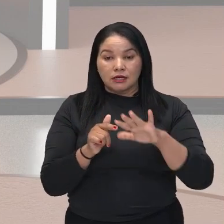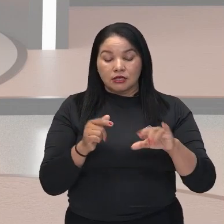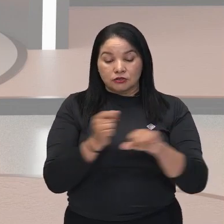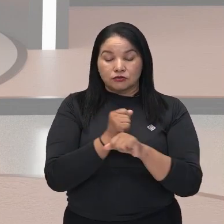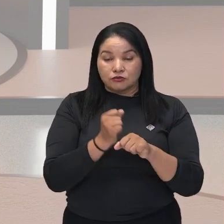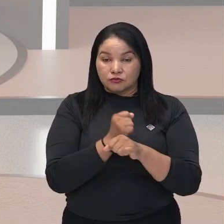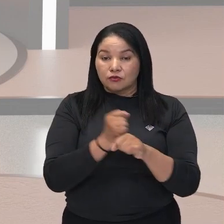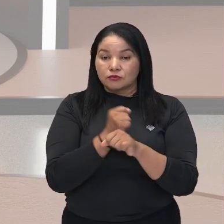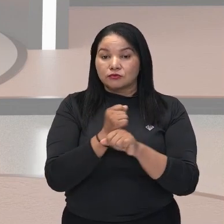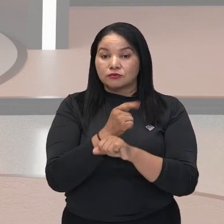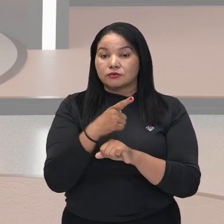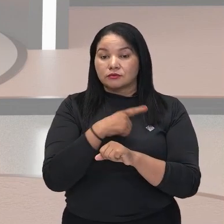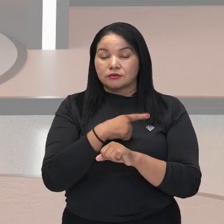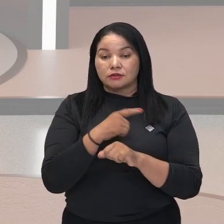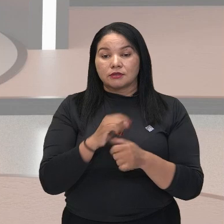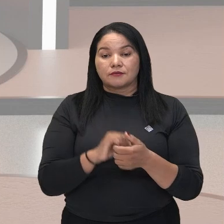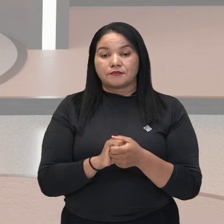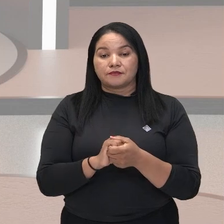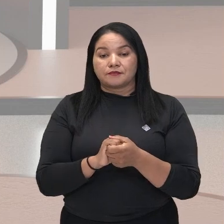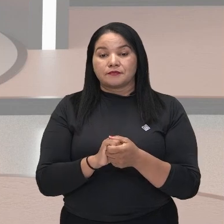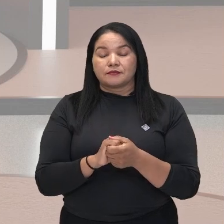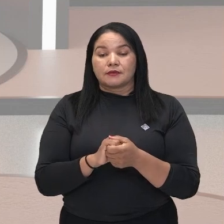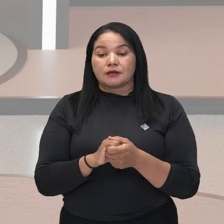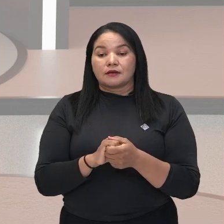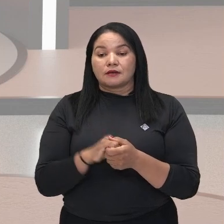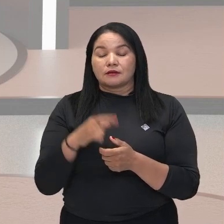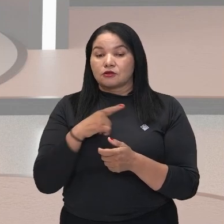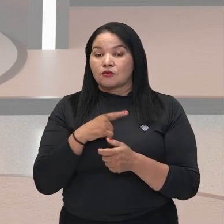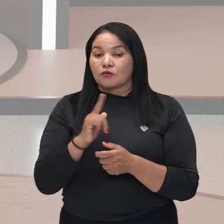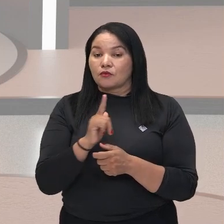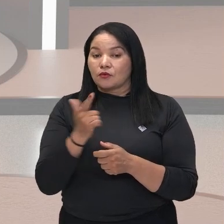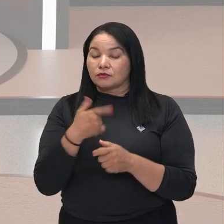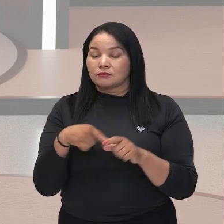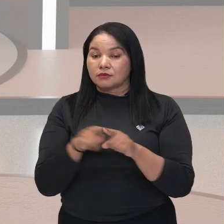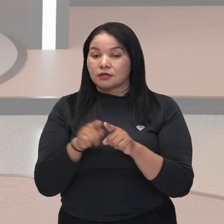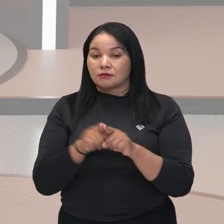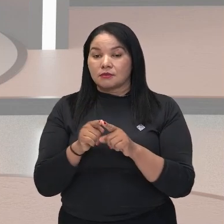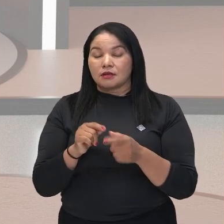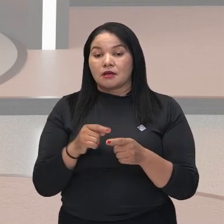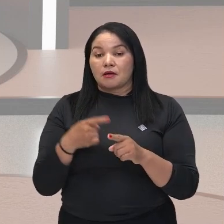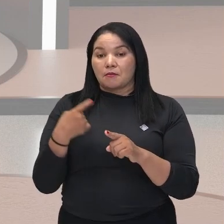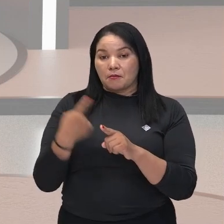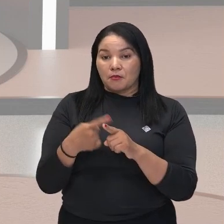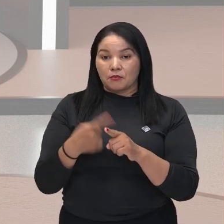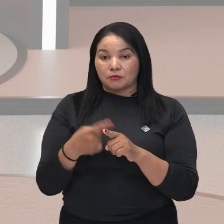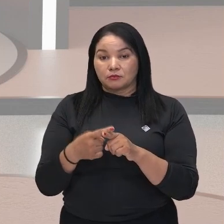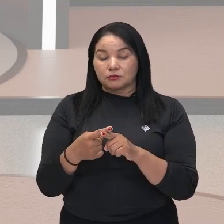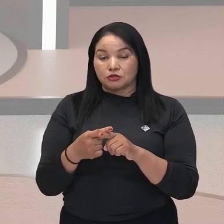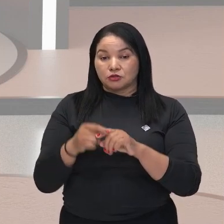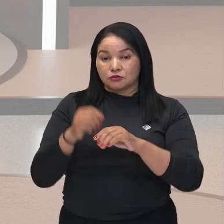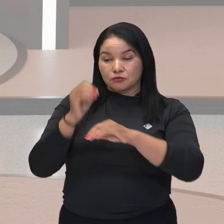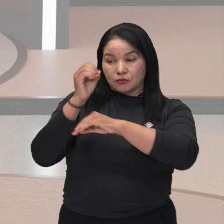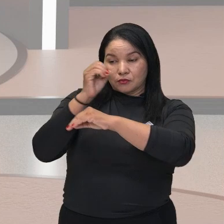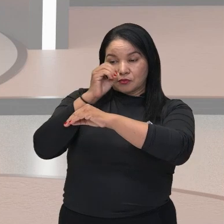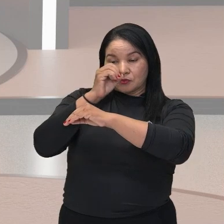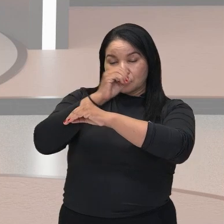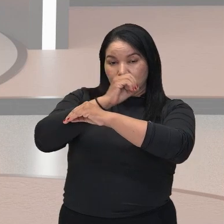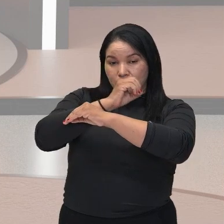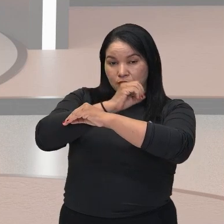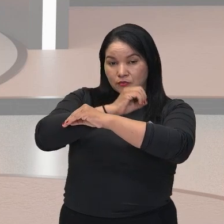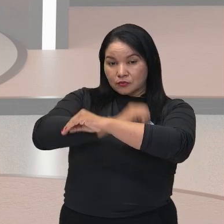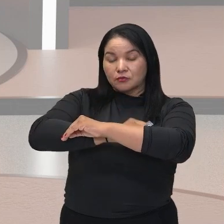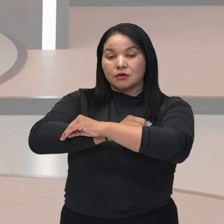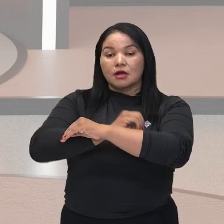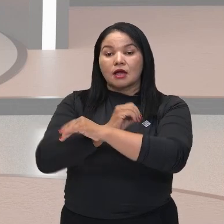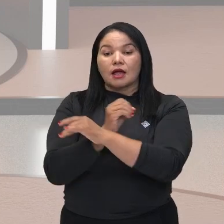então o albedo também vai refletir nisso, porque quando começa a chegar à noite, essas áreas desérticas, elas